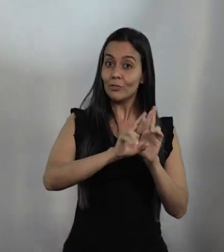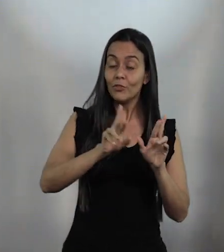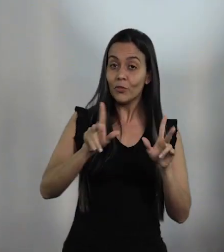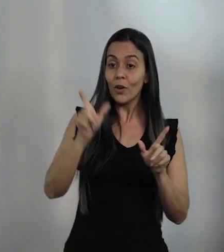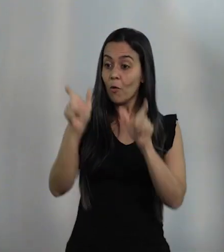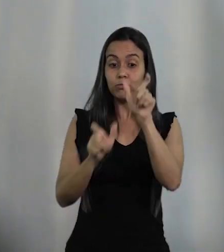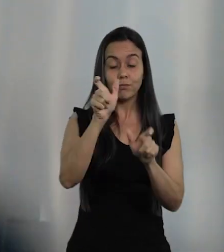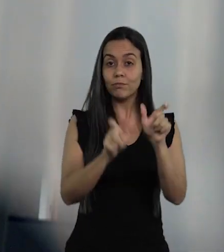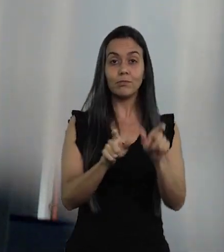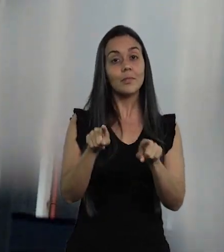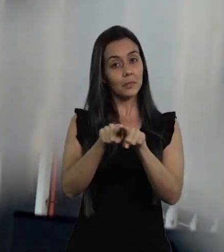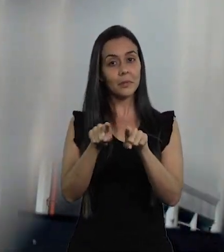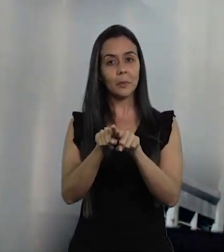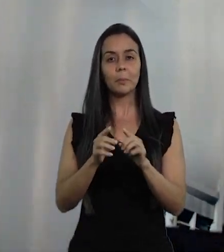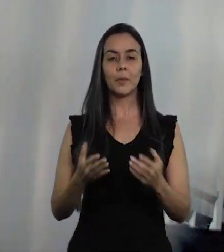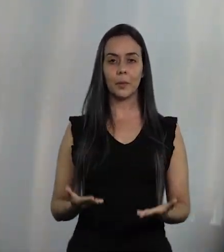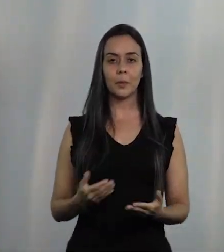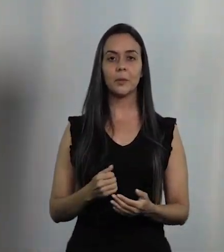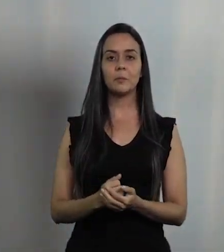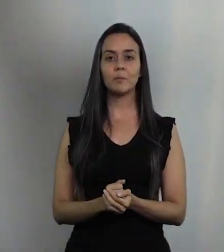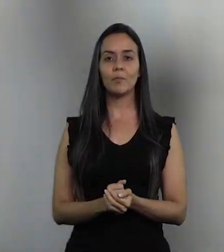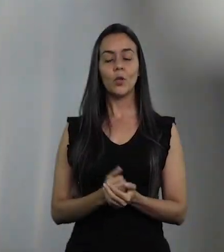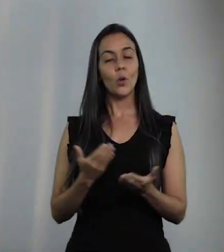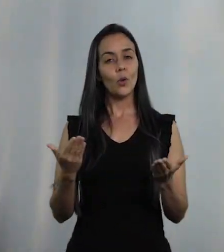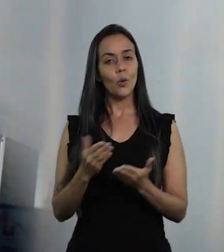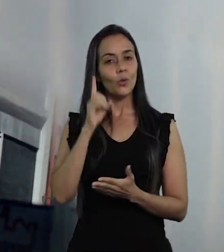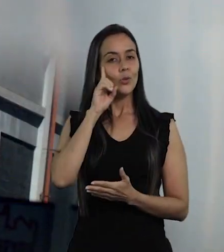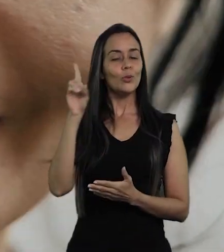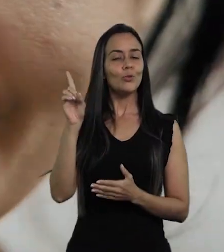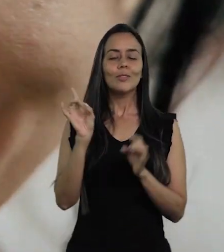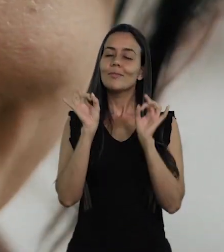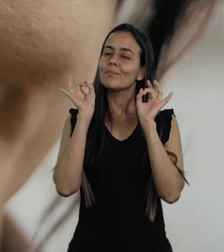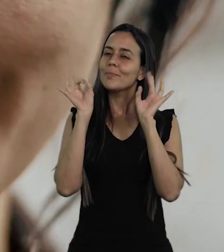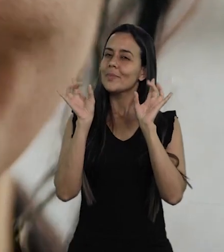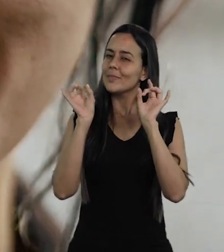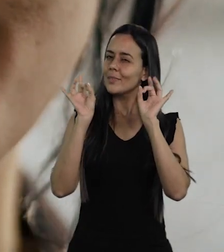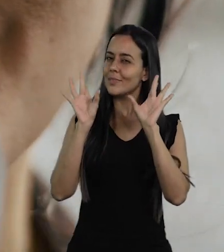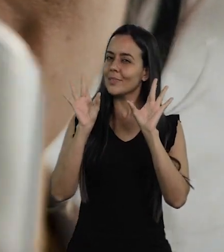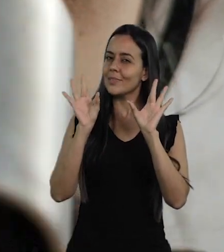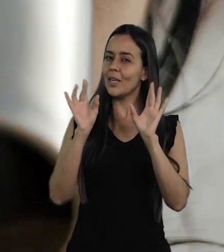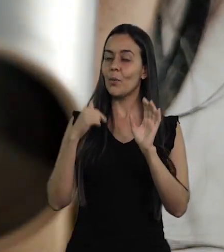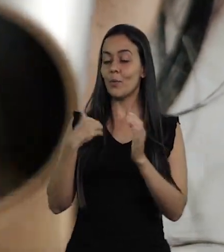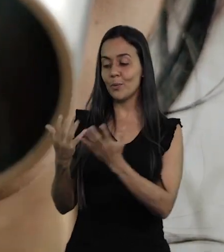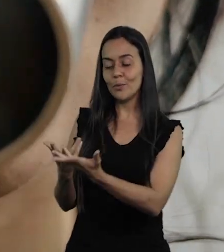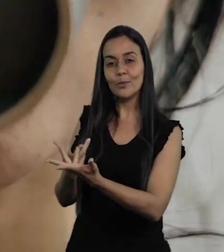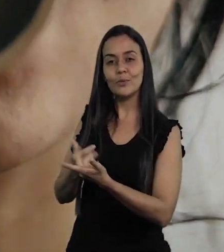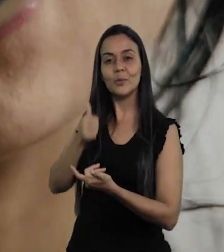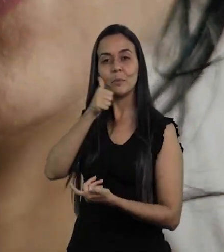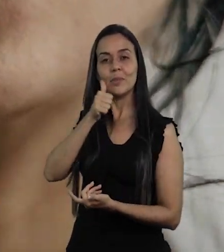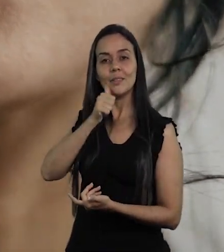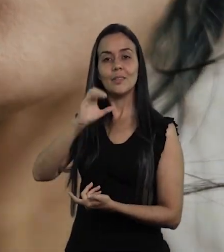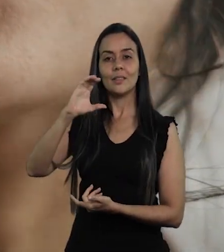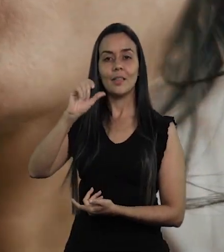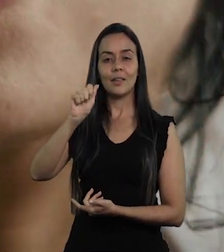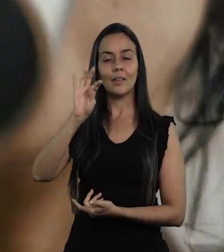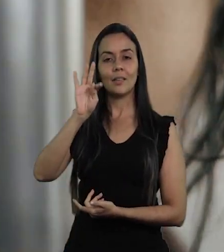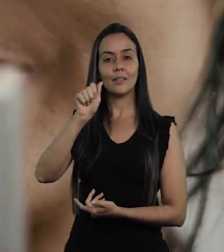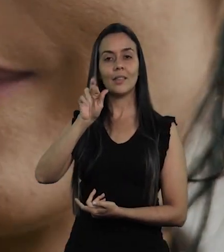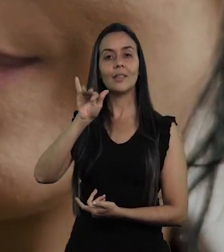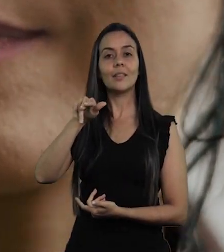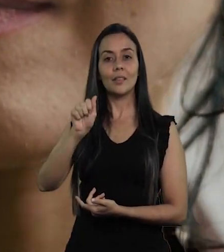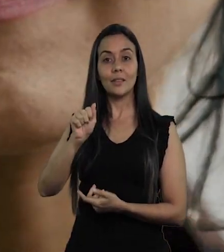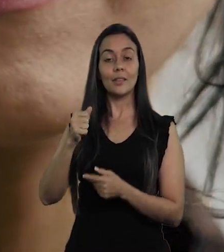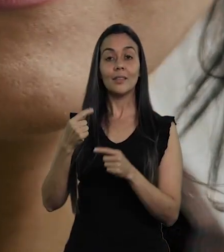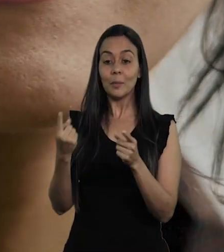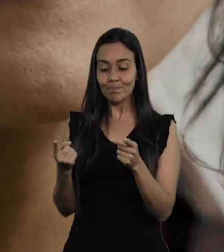Eu sou Galópido, hoje é um dia especial para mim, que eu convidei a Catarina Gushken, que a gente está tendo uma parceria já há 4